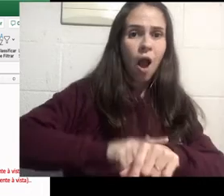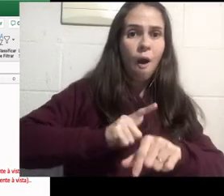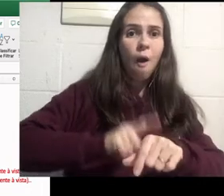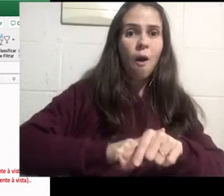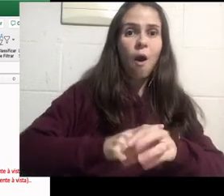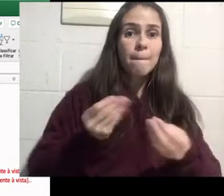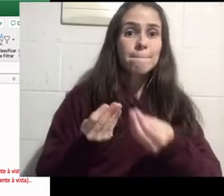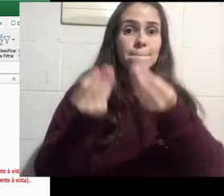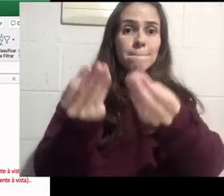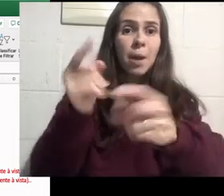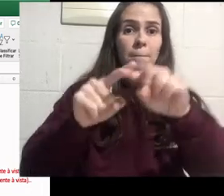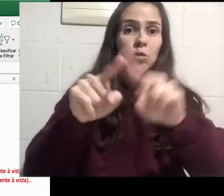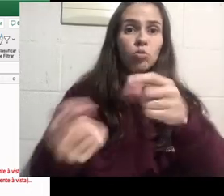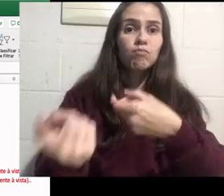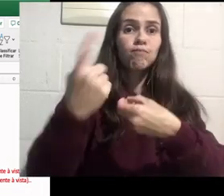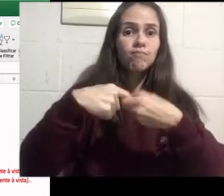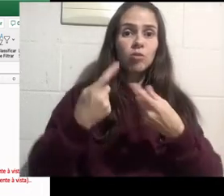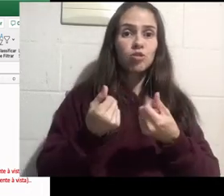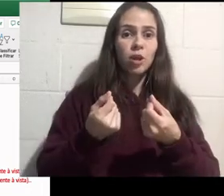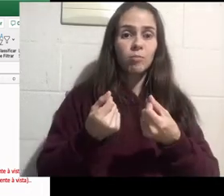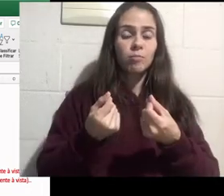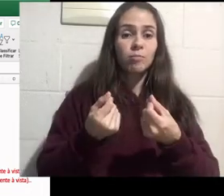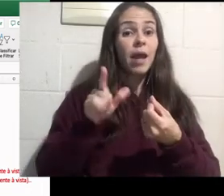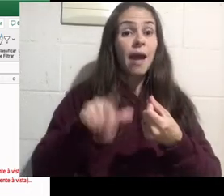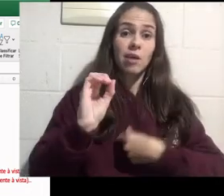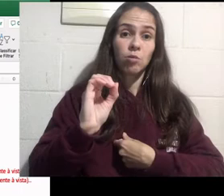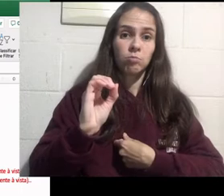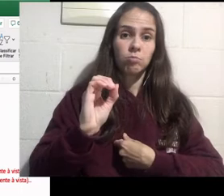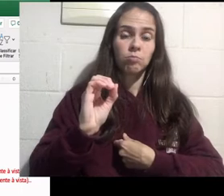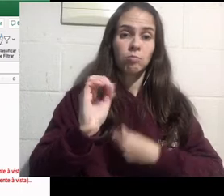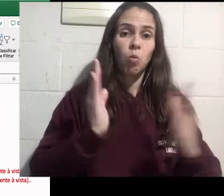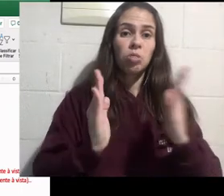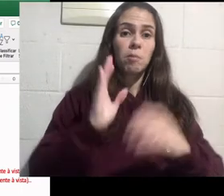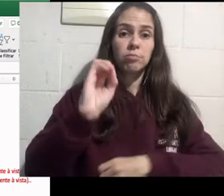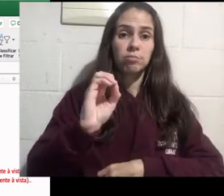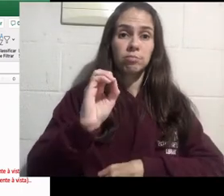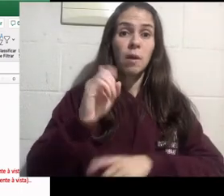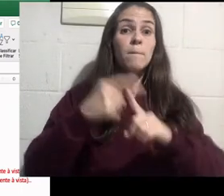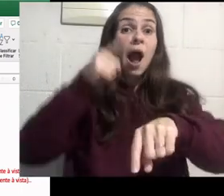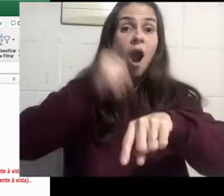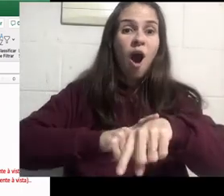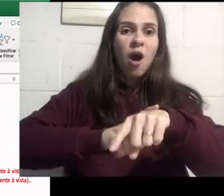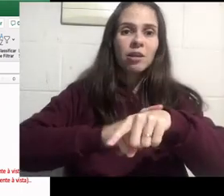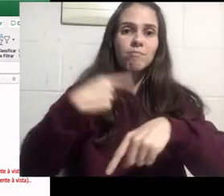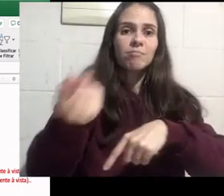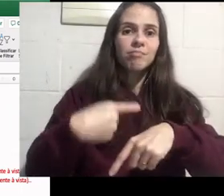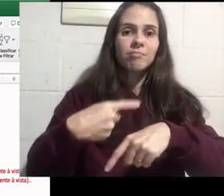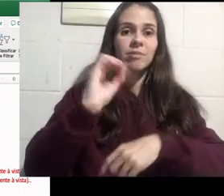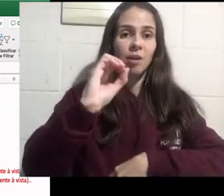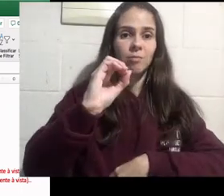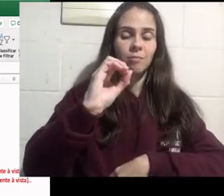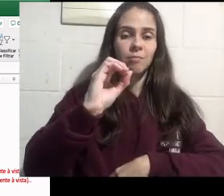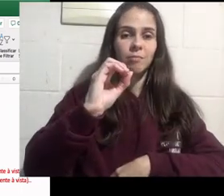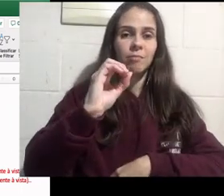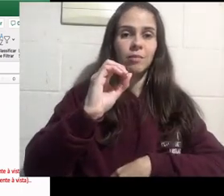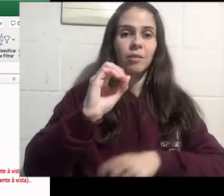vai entregar o produto e já vai receber. Então, o prazo médio de recebimento é 0, tá? Porque vai ser prontamente recebido o valor referente à